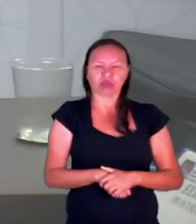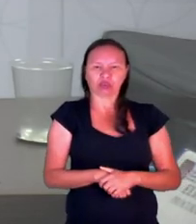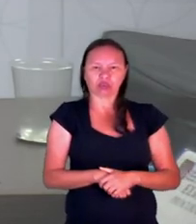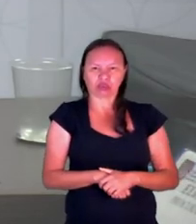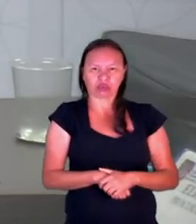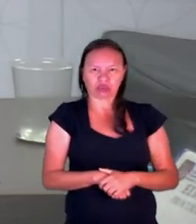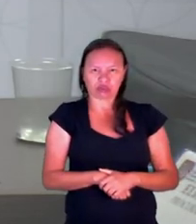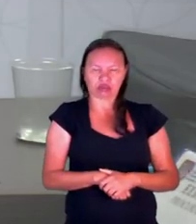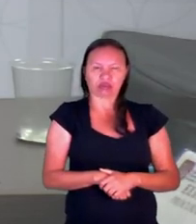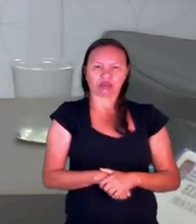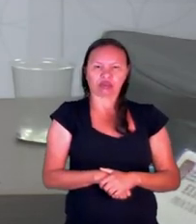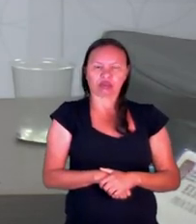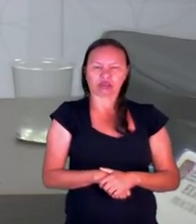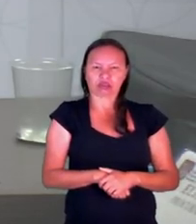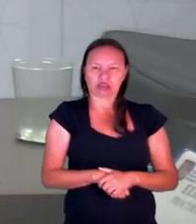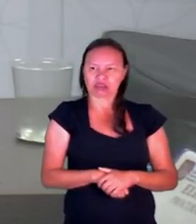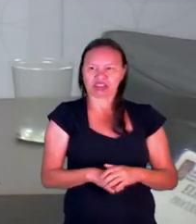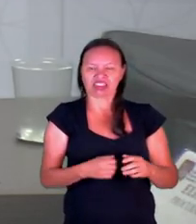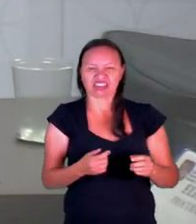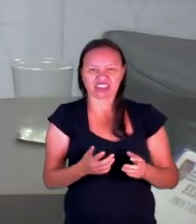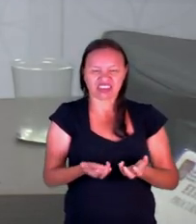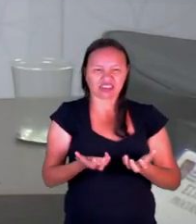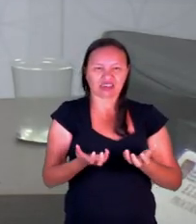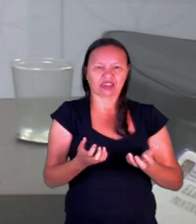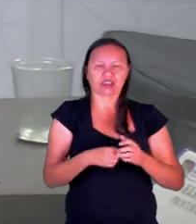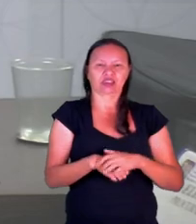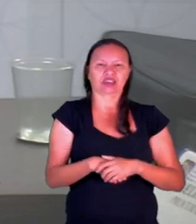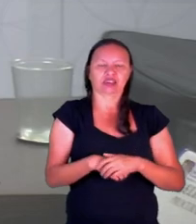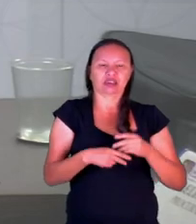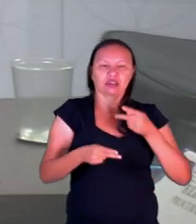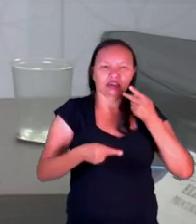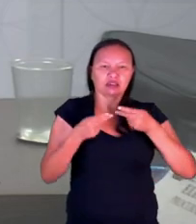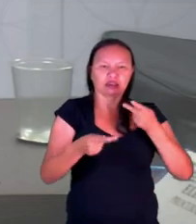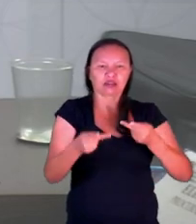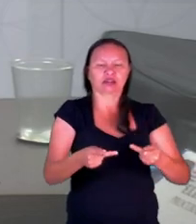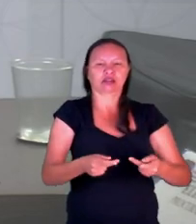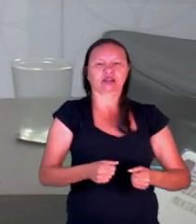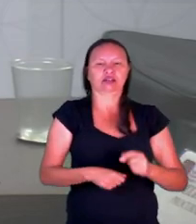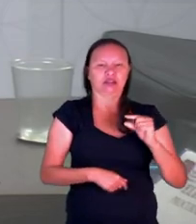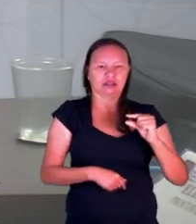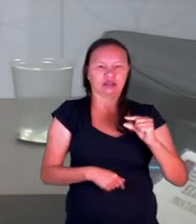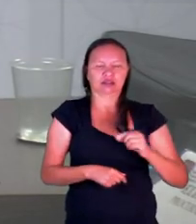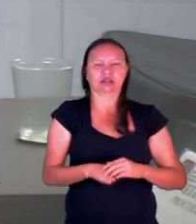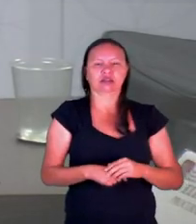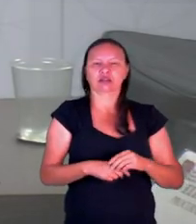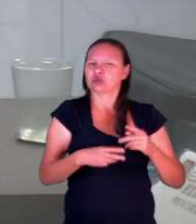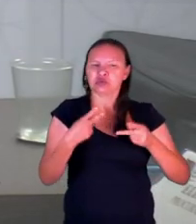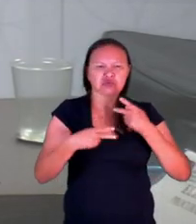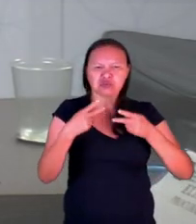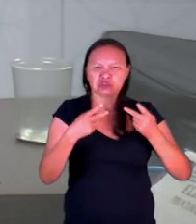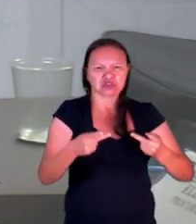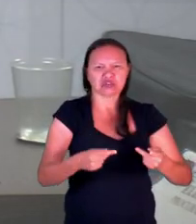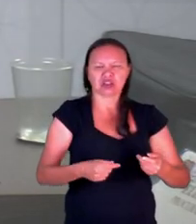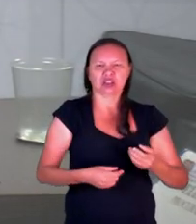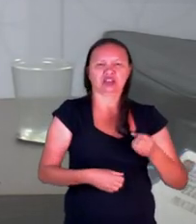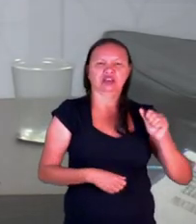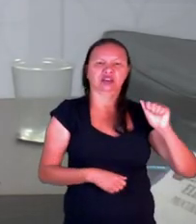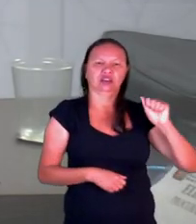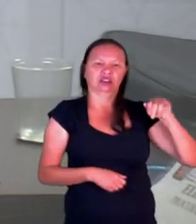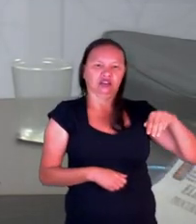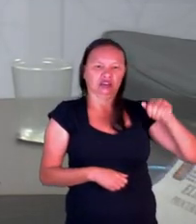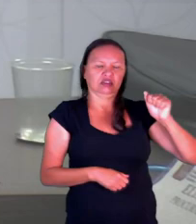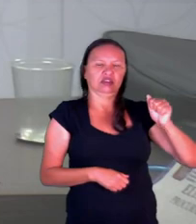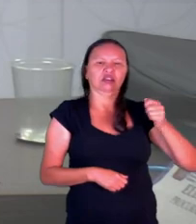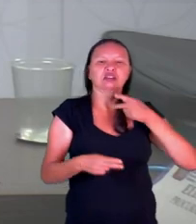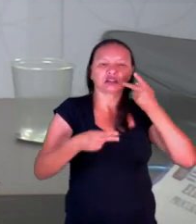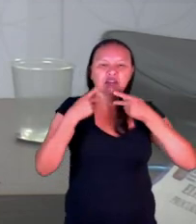favor meu tempo eh eu queria dialogando um pouco com o que todos disseram e andr Marcelos tinha